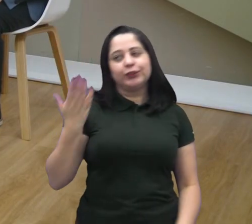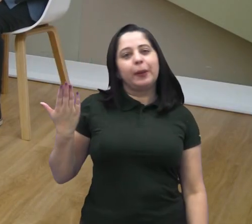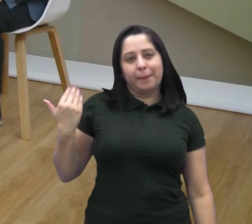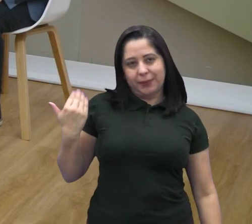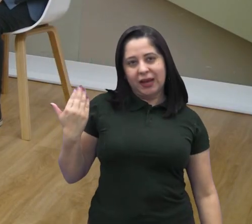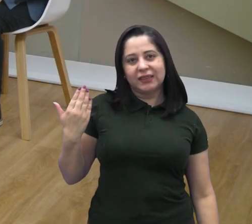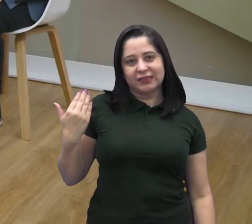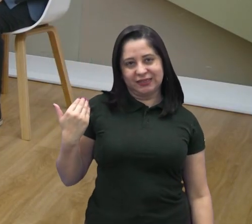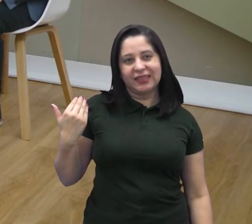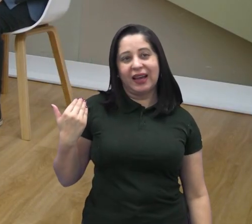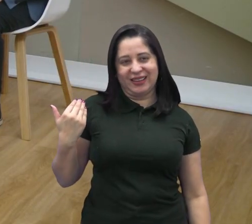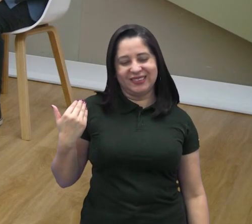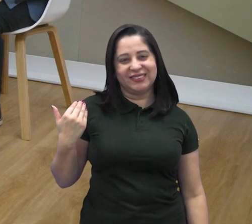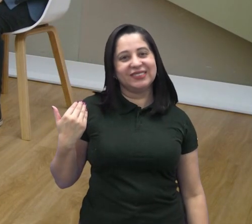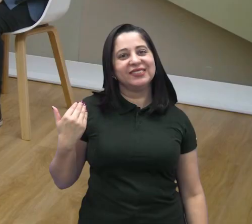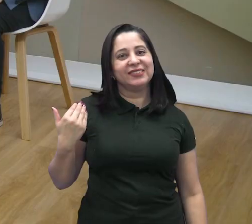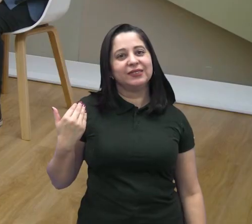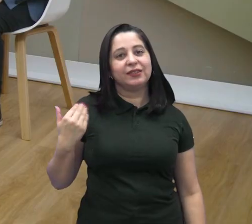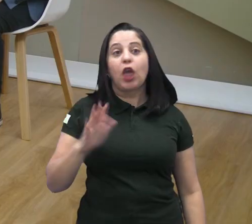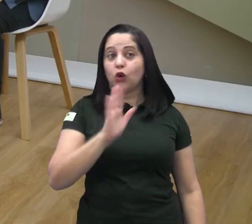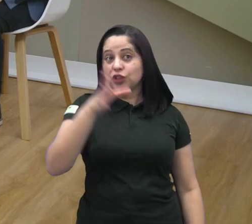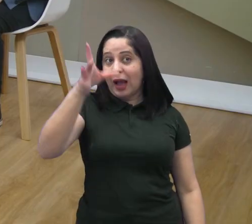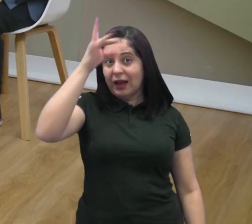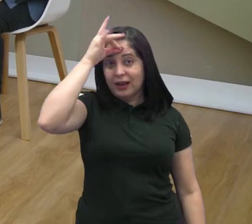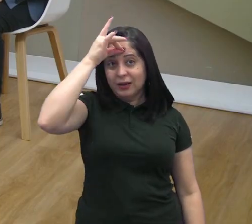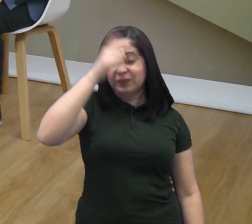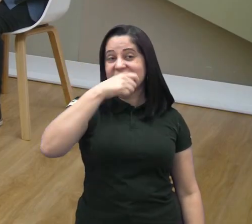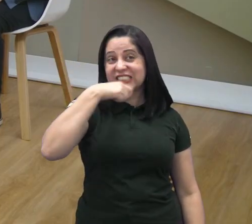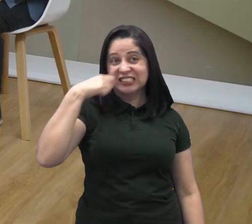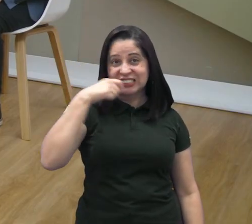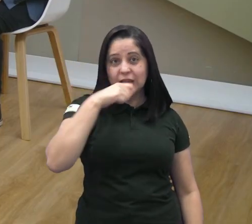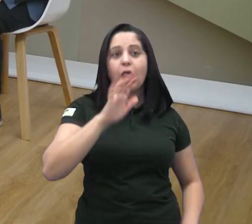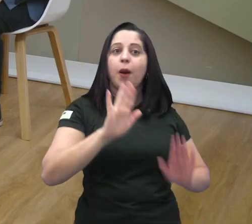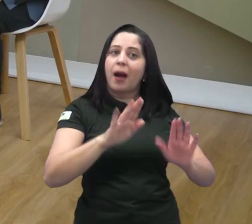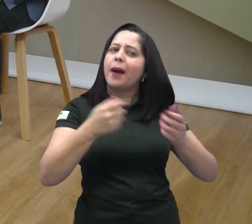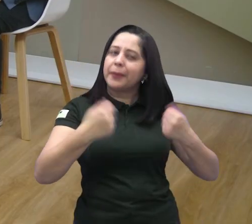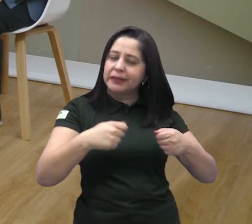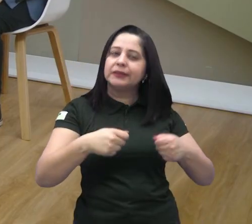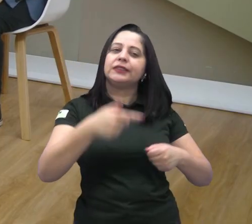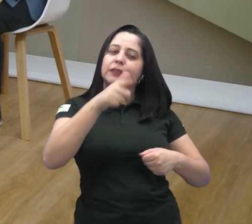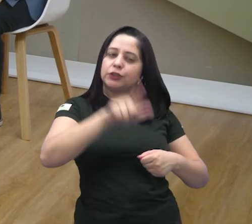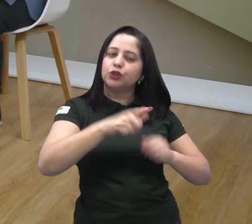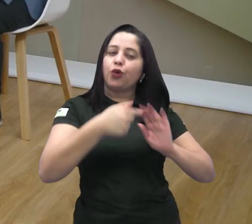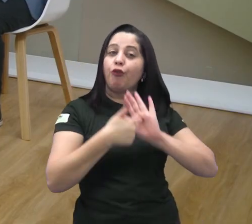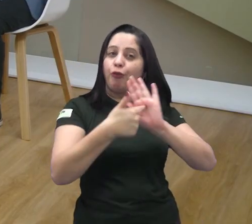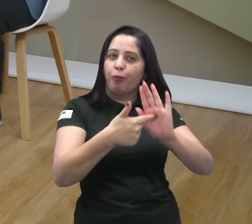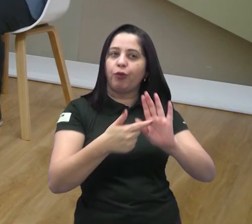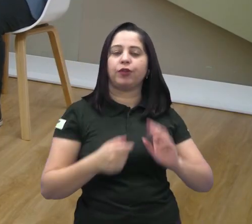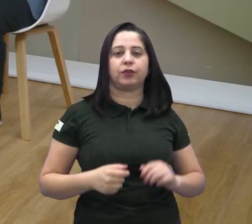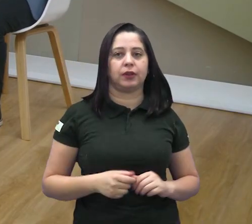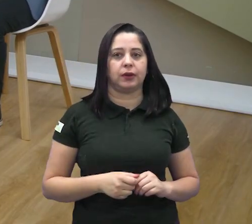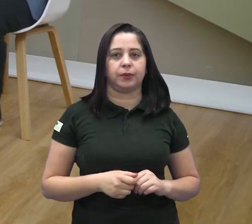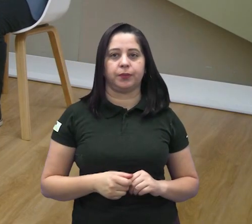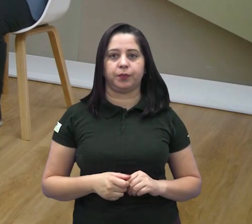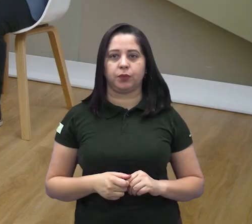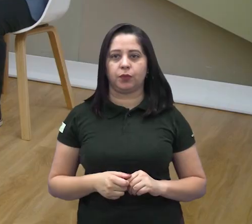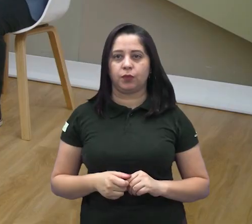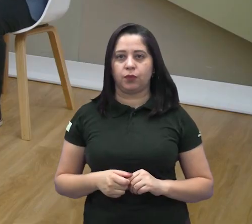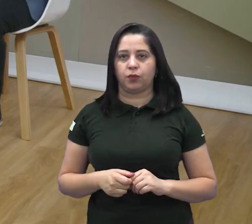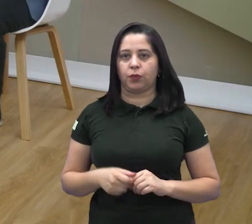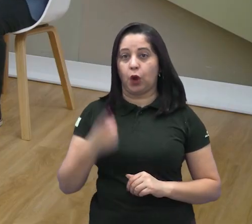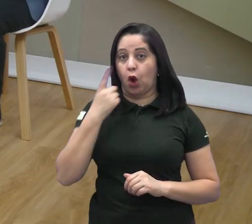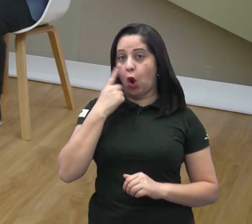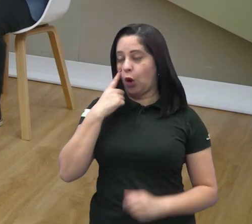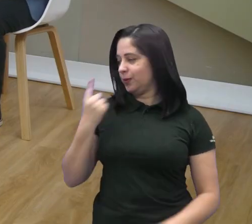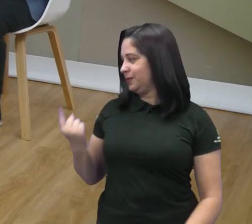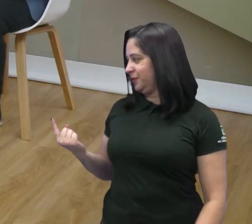você, nunca mais esqueci de escovar os dentes, mas vale a pena a gente relembrar, né, doutor? É isso aí, Gi. Eu trouxe aqui hoje, isso aqui é um macromodelo,